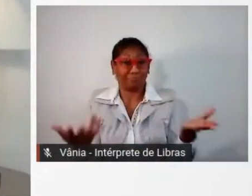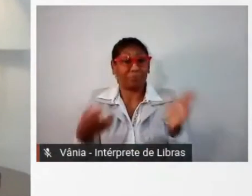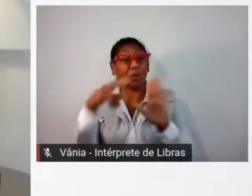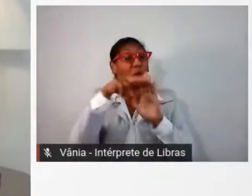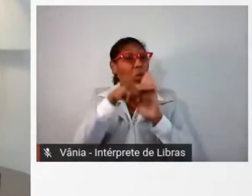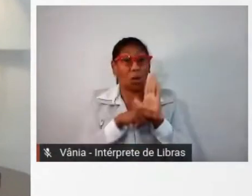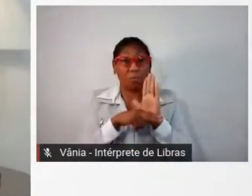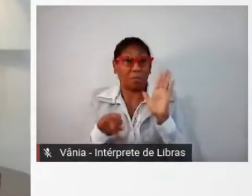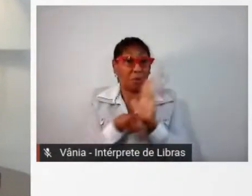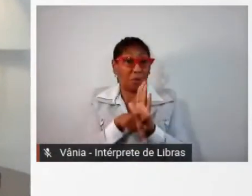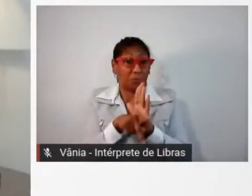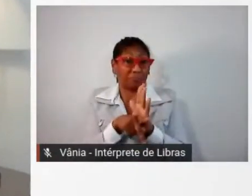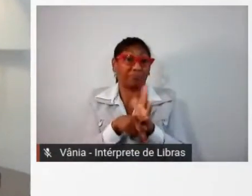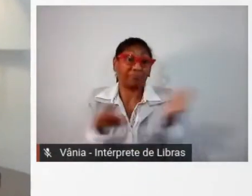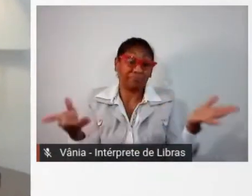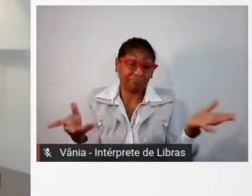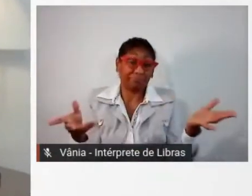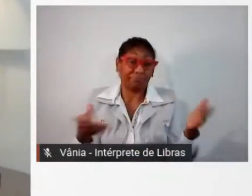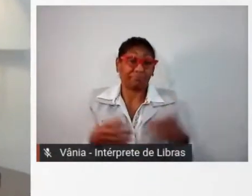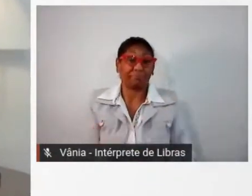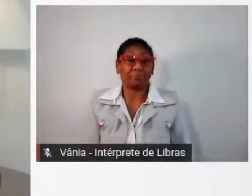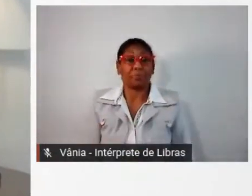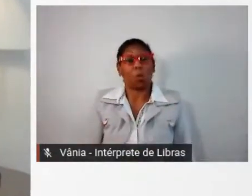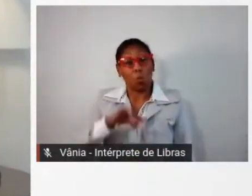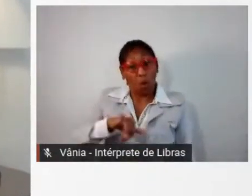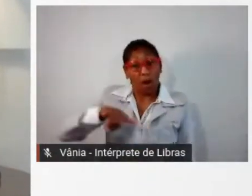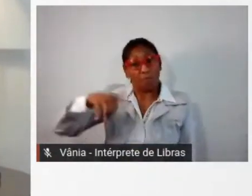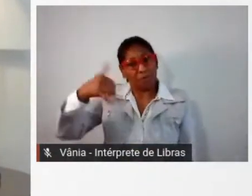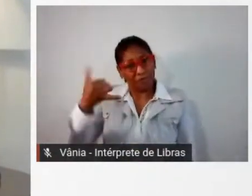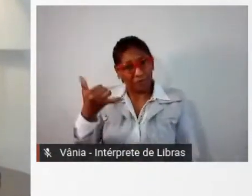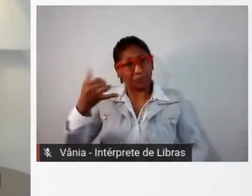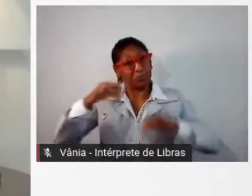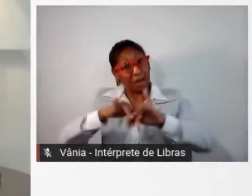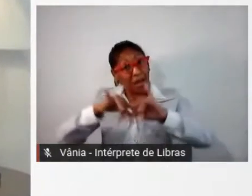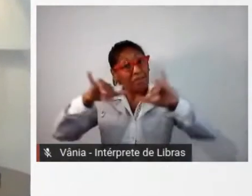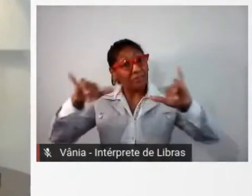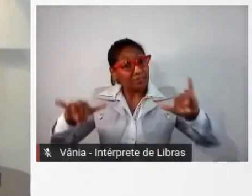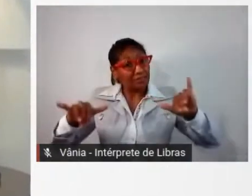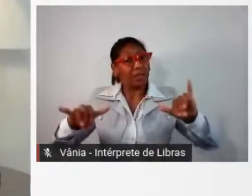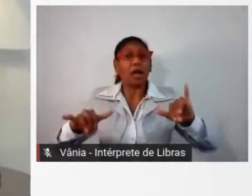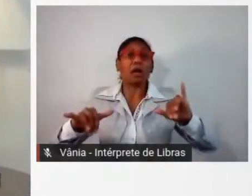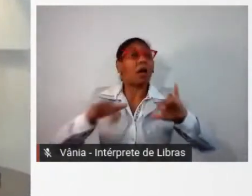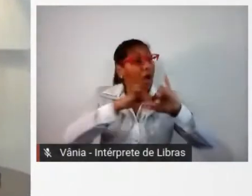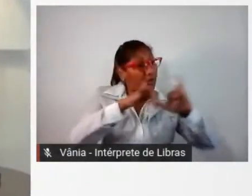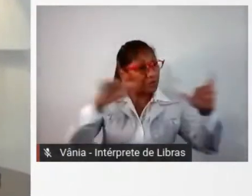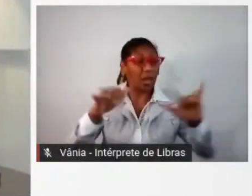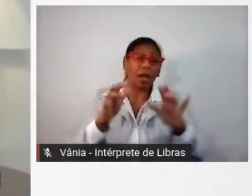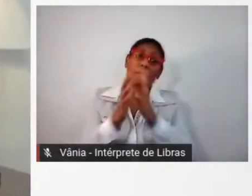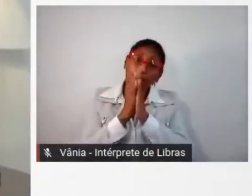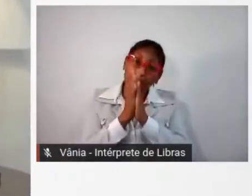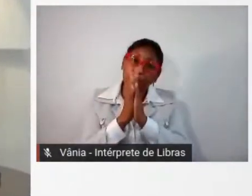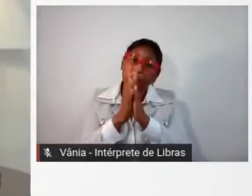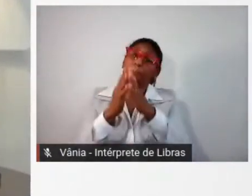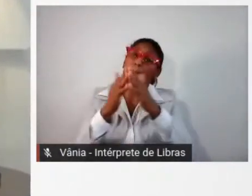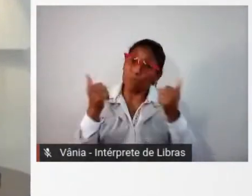vigentes. E aproveita o espaço para reforçar aqui à população o nosso pedido para